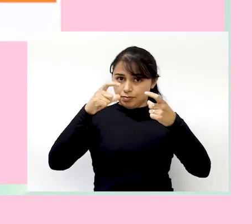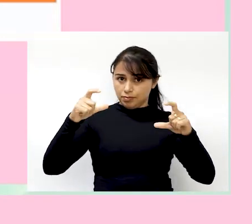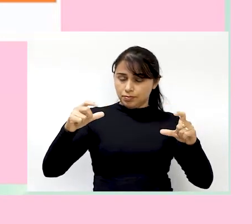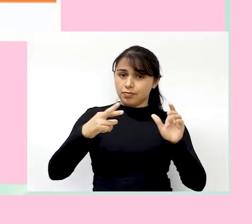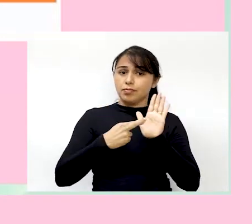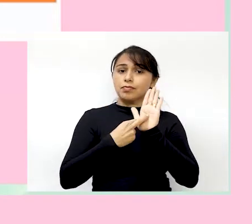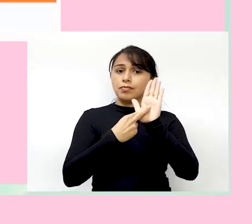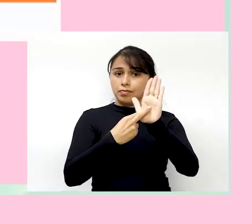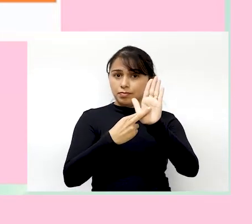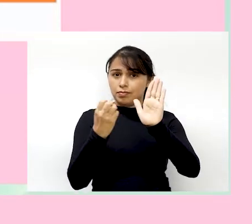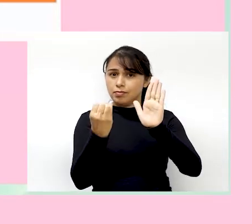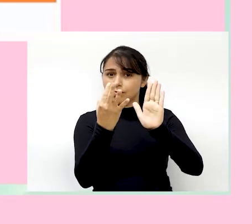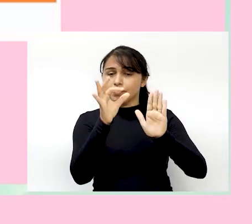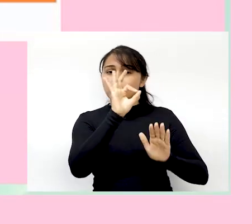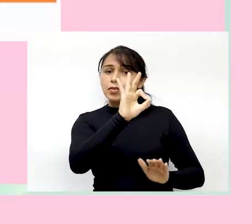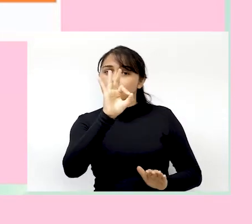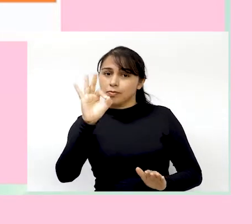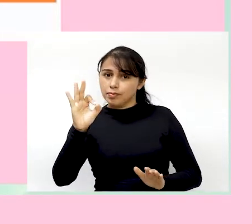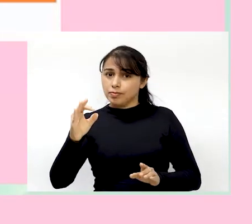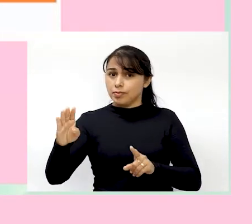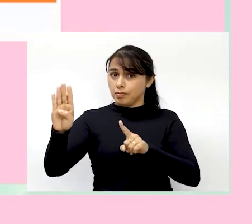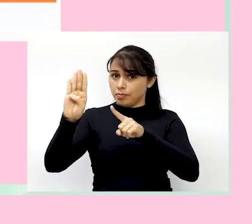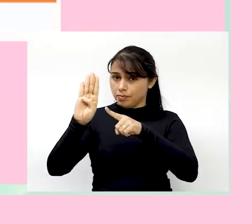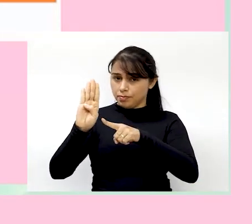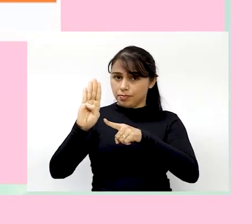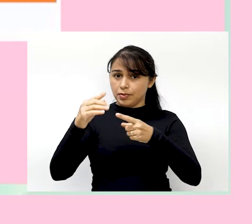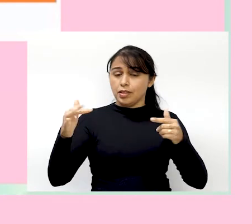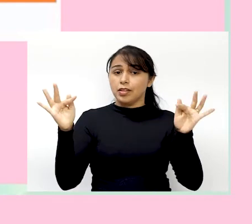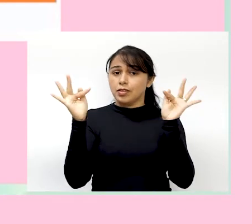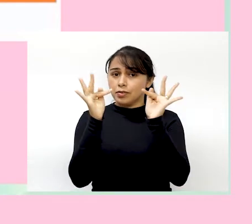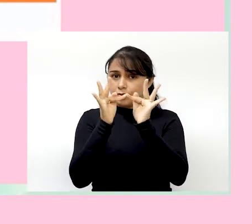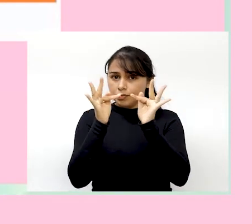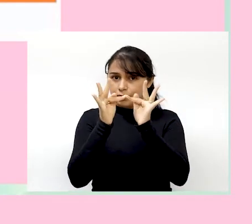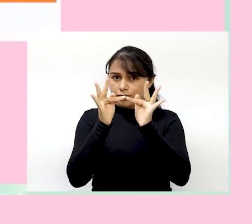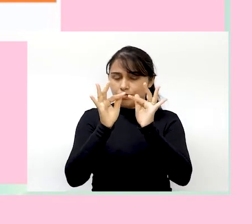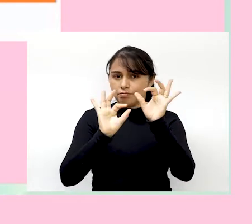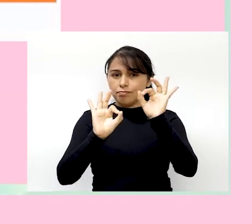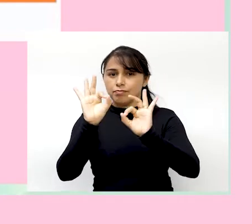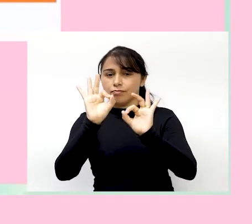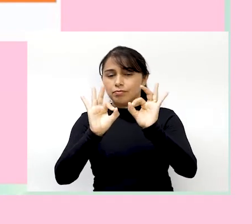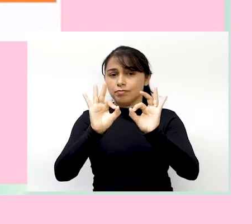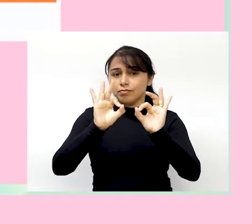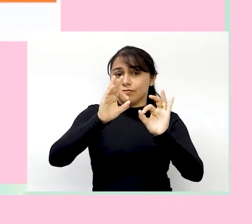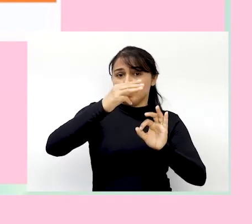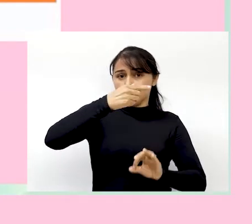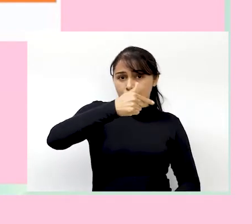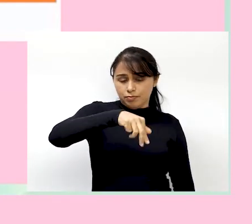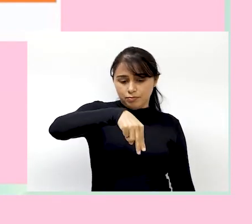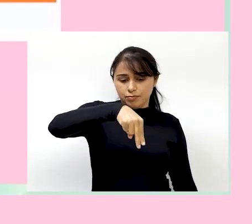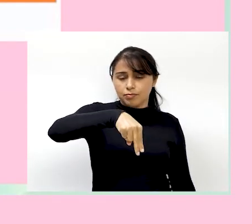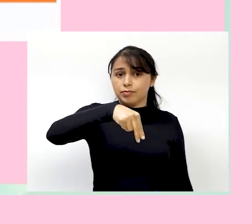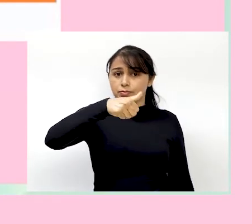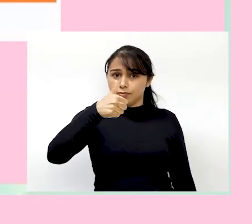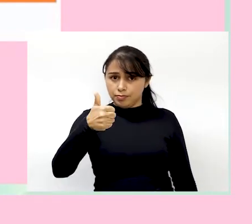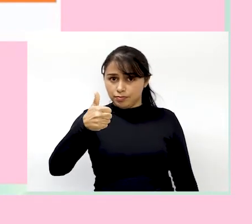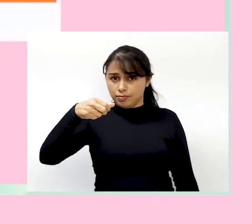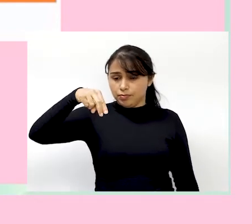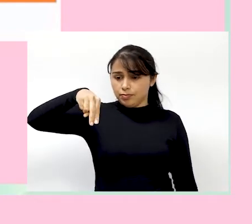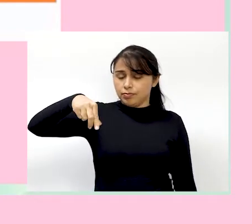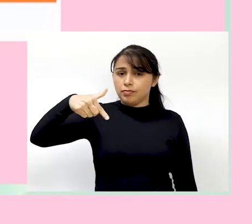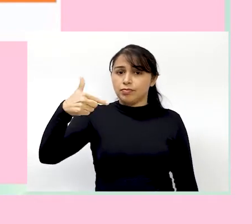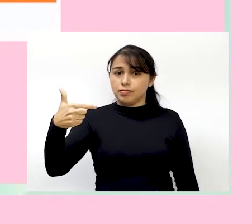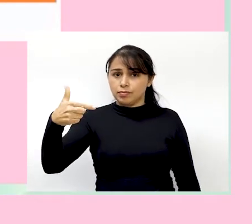algébrica que representa o número de bolinhas B em função da ordem, né? E tem da ordem N, N1, N2,